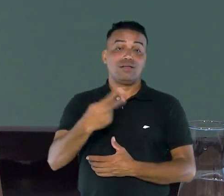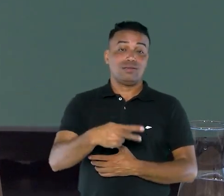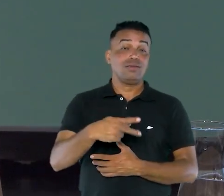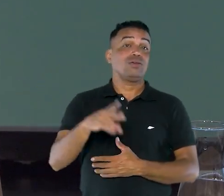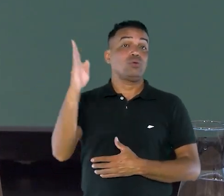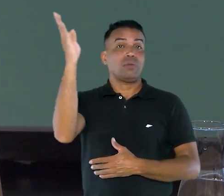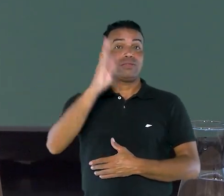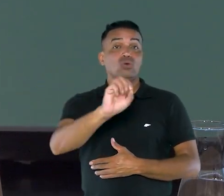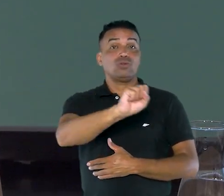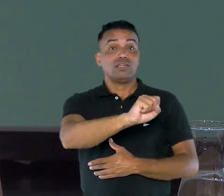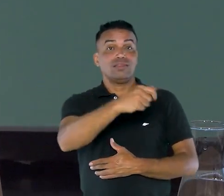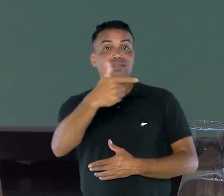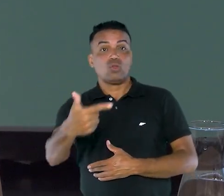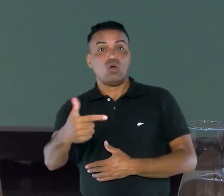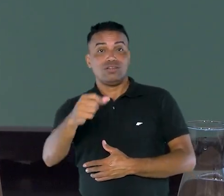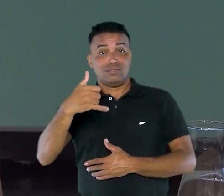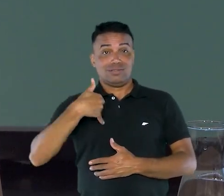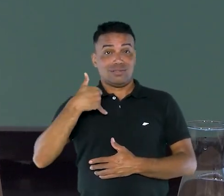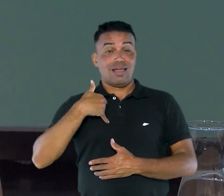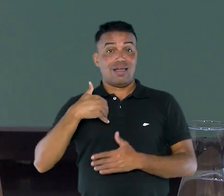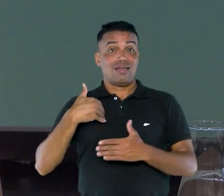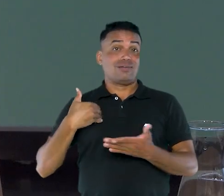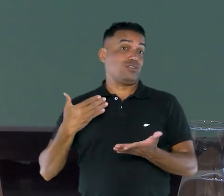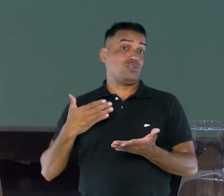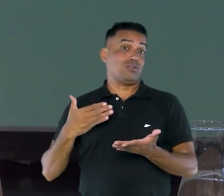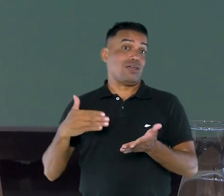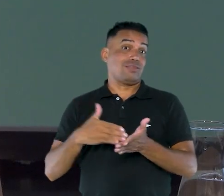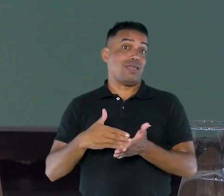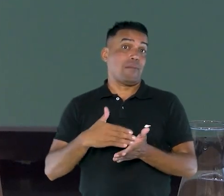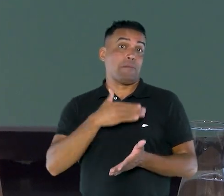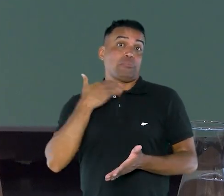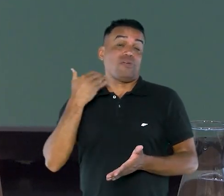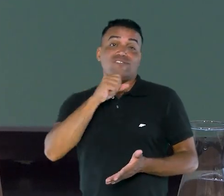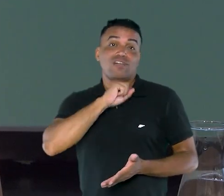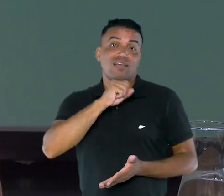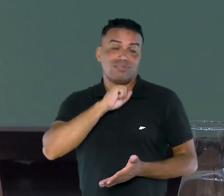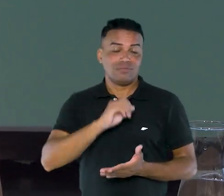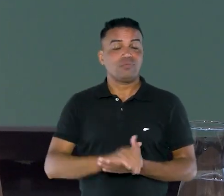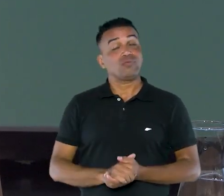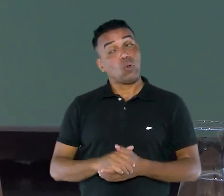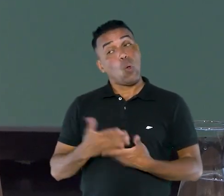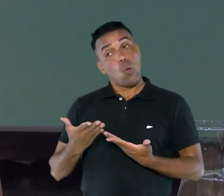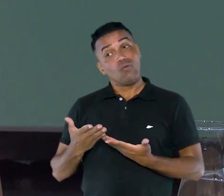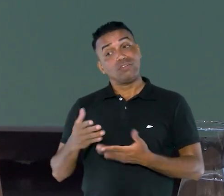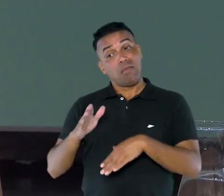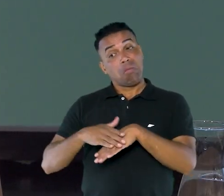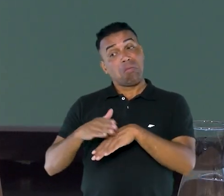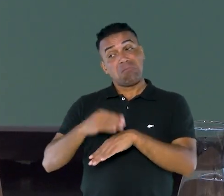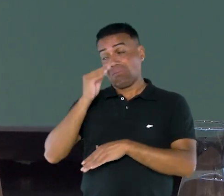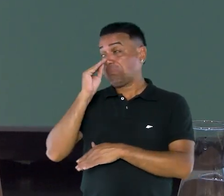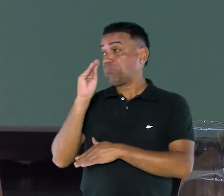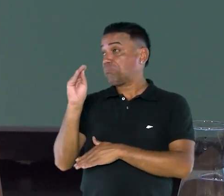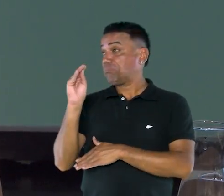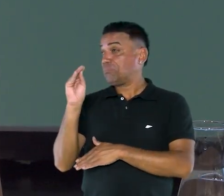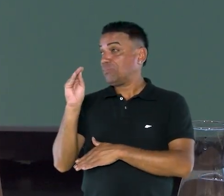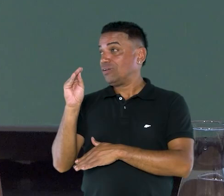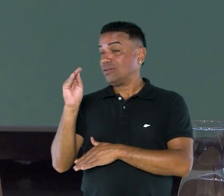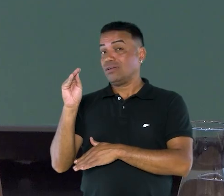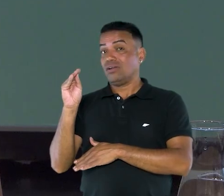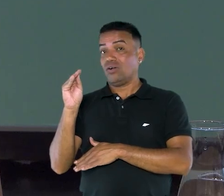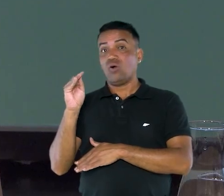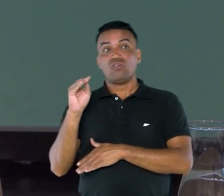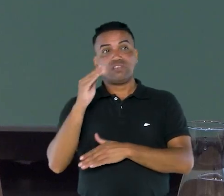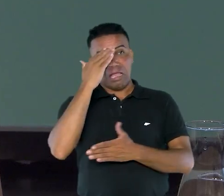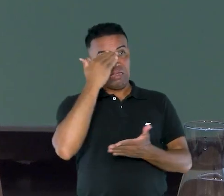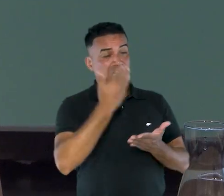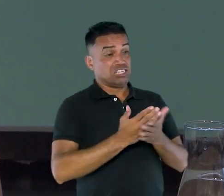bom. Então, que também implica que você se desimplique. Essas duas